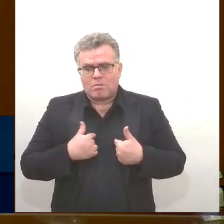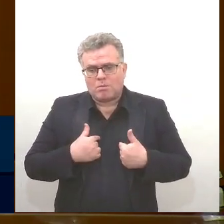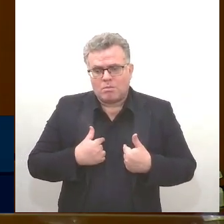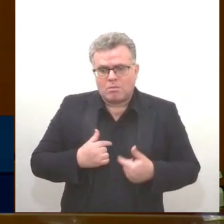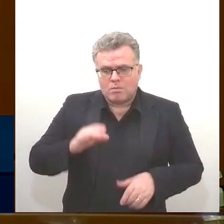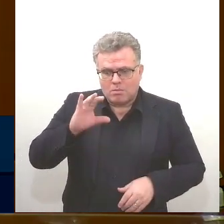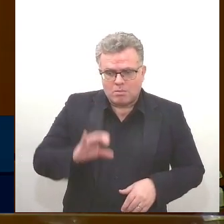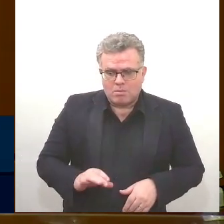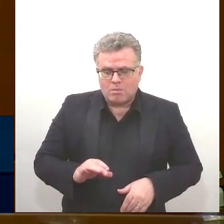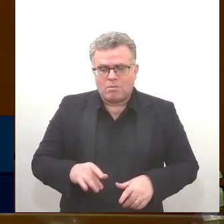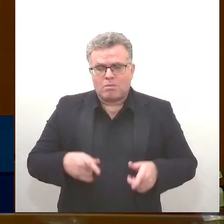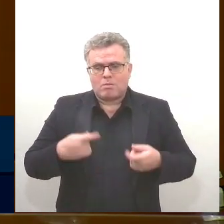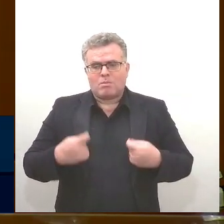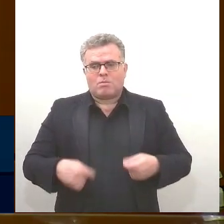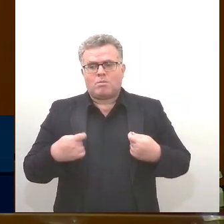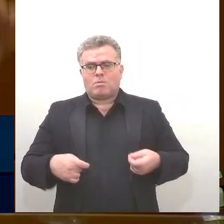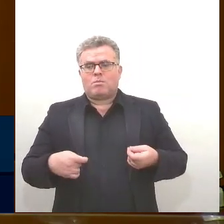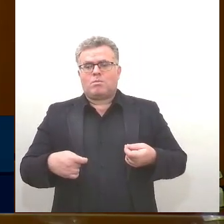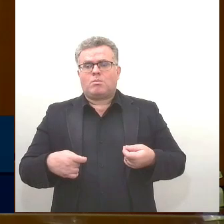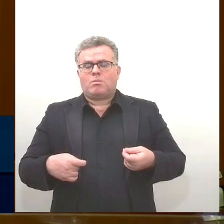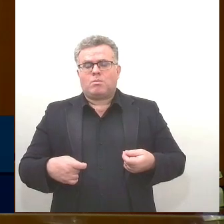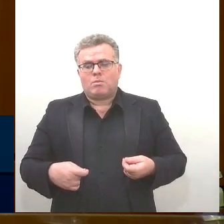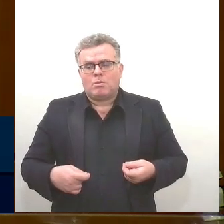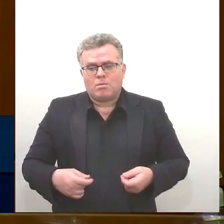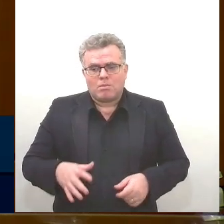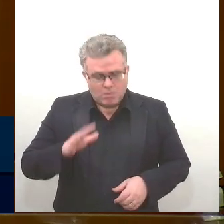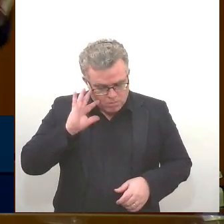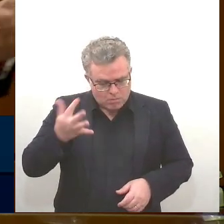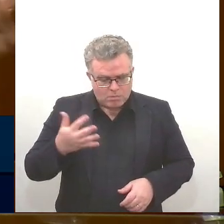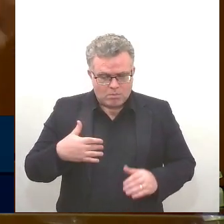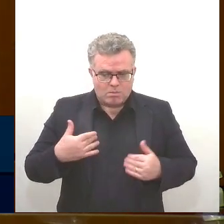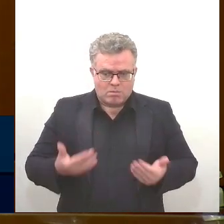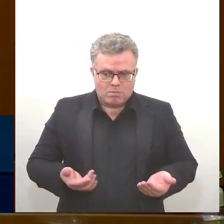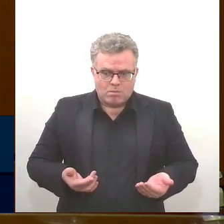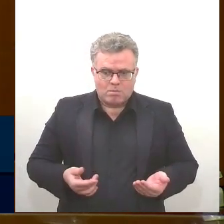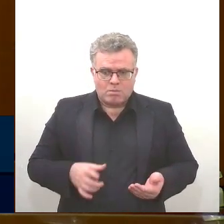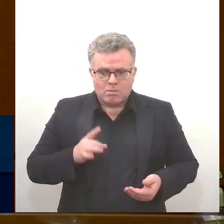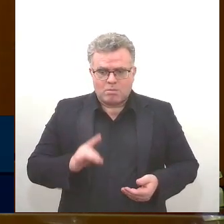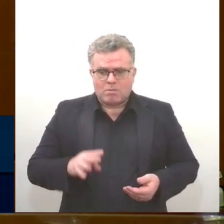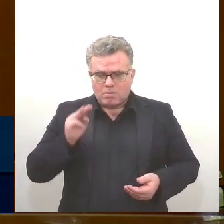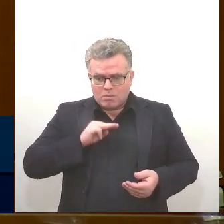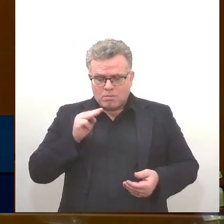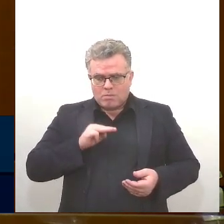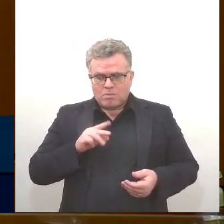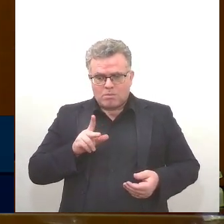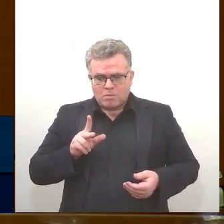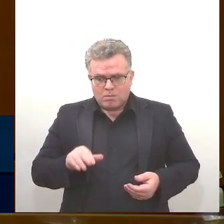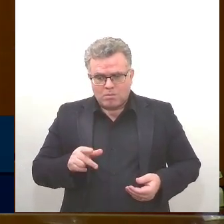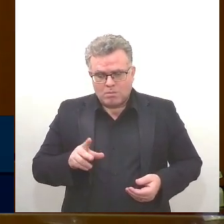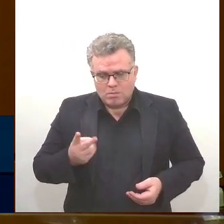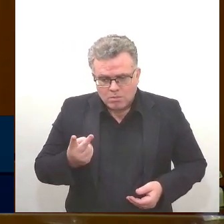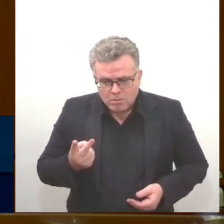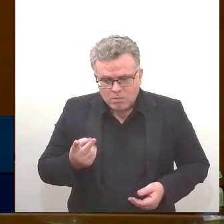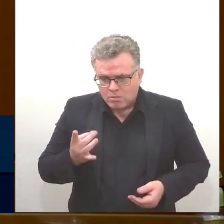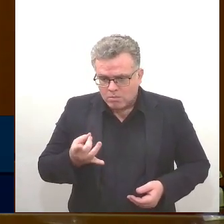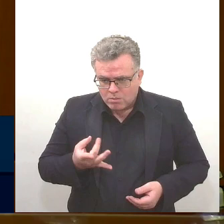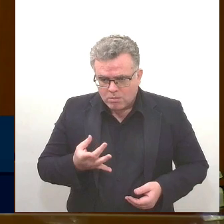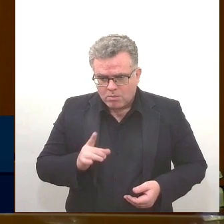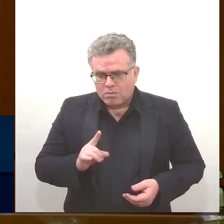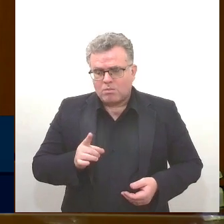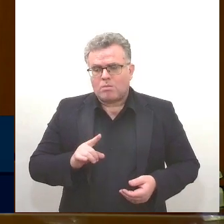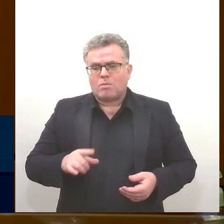fazer algo não não é pela não só pela minha mãe não só pela minha irmã mas pelas pessoas aqui do meu bairro que é um